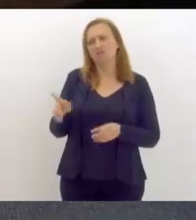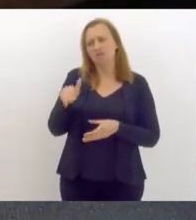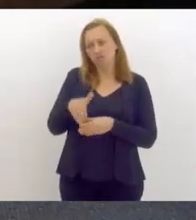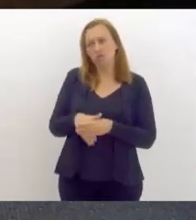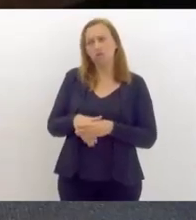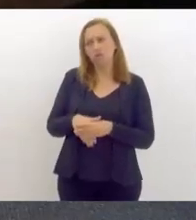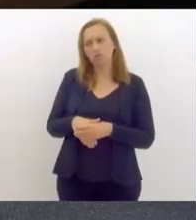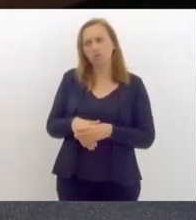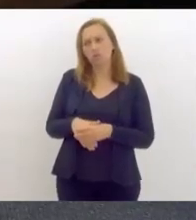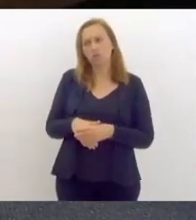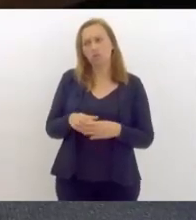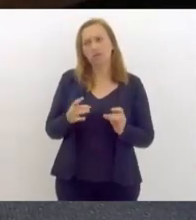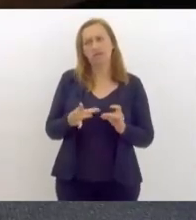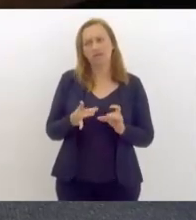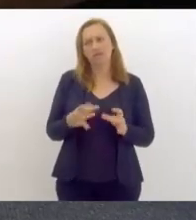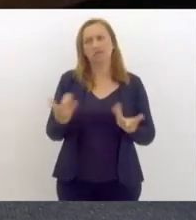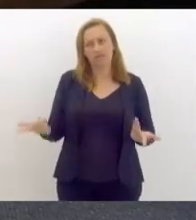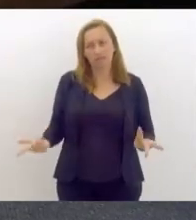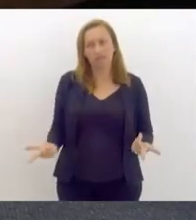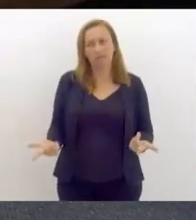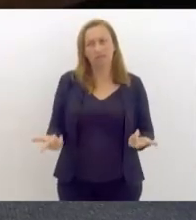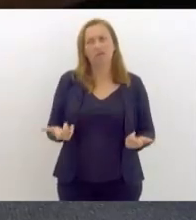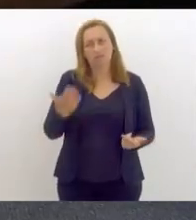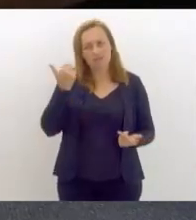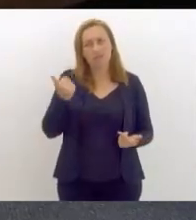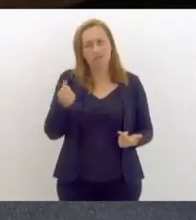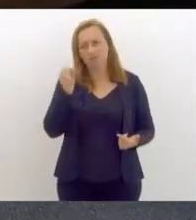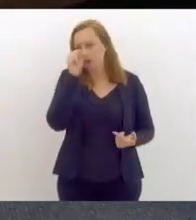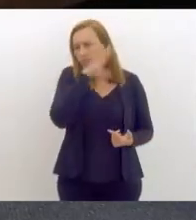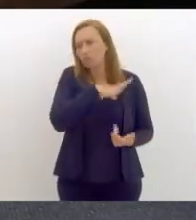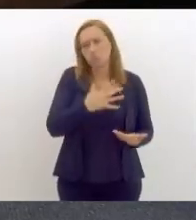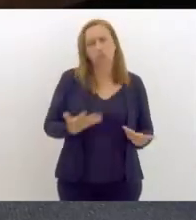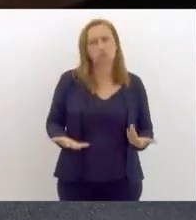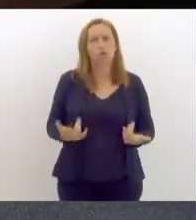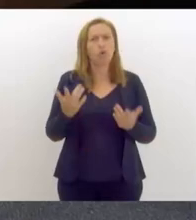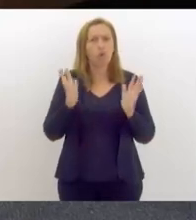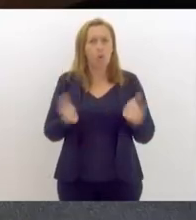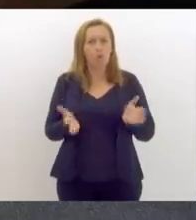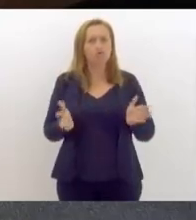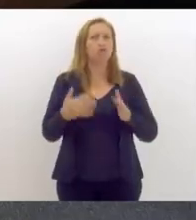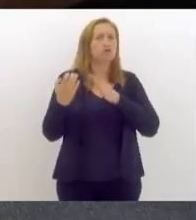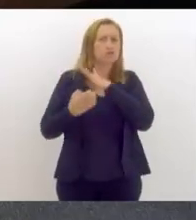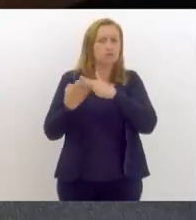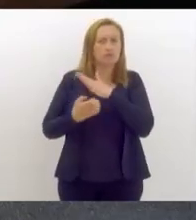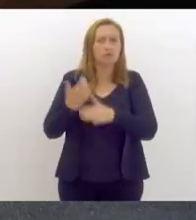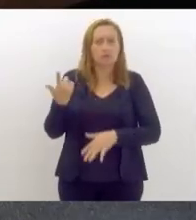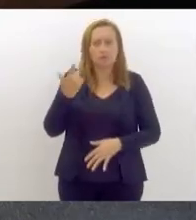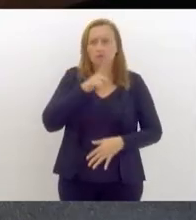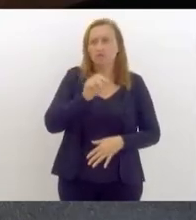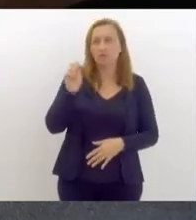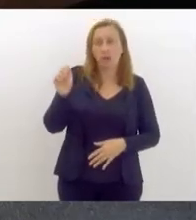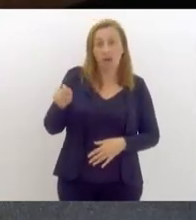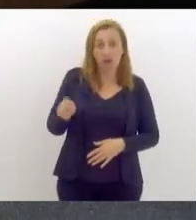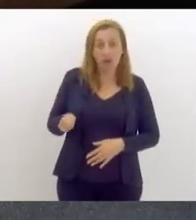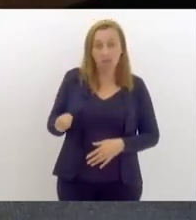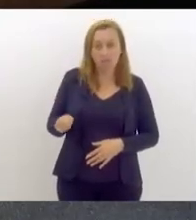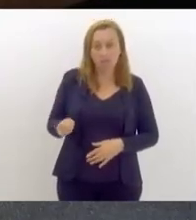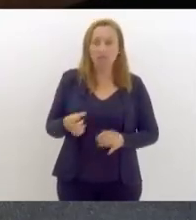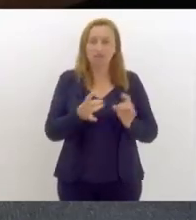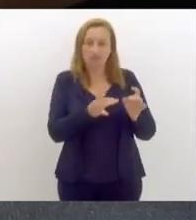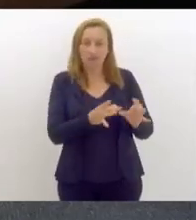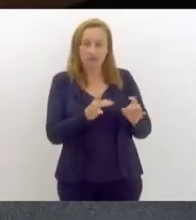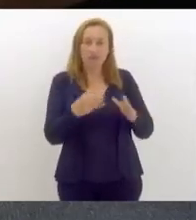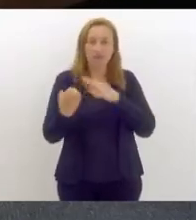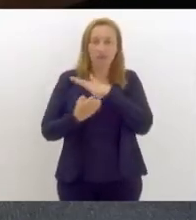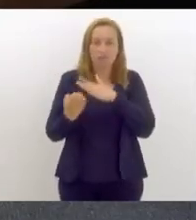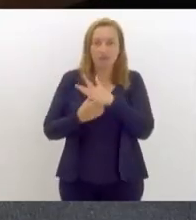e nós sabemos que a venda era um dos maiores Absurdos porque hoje as empresas que ganharam o leilão da venda da